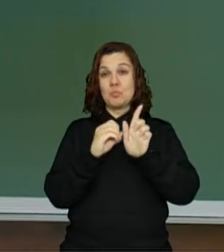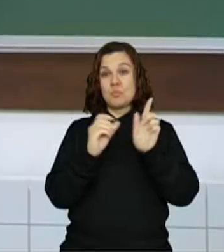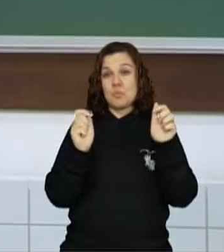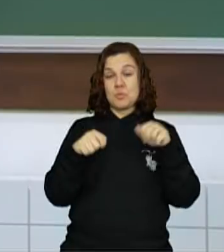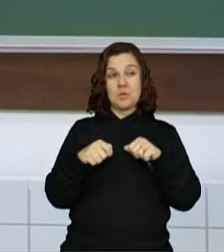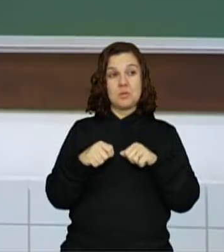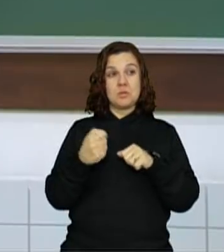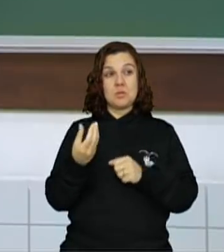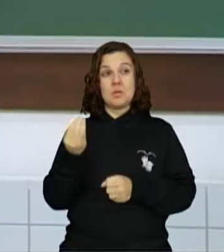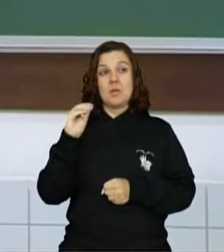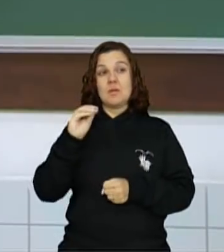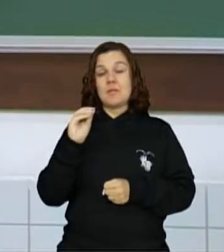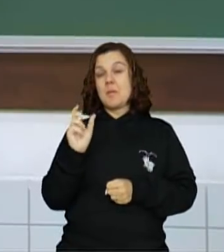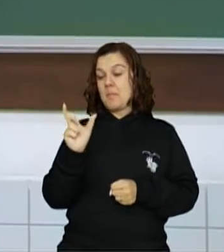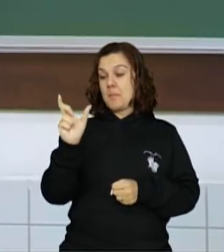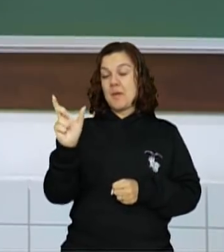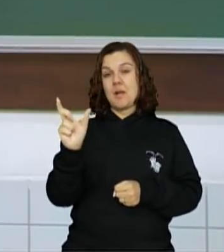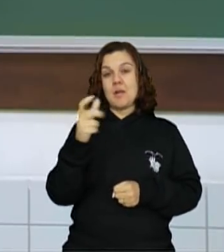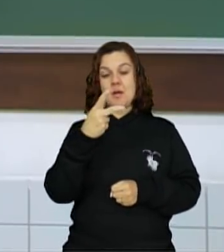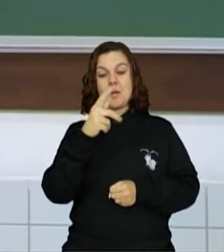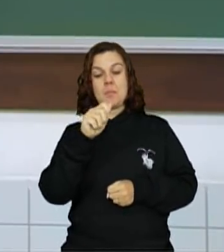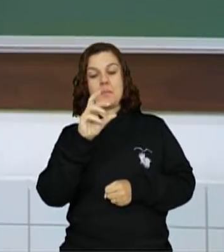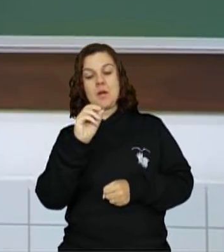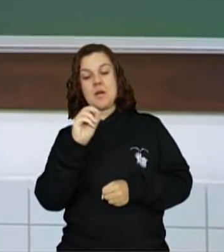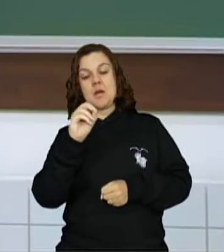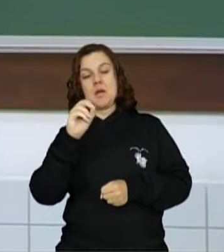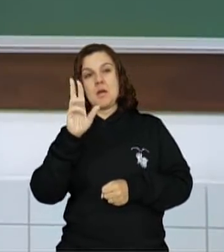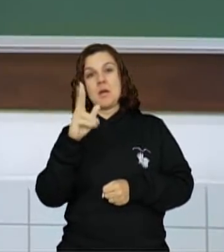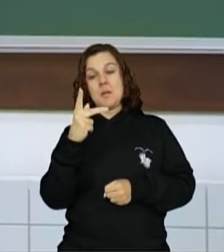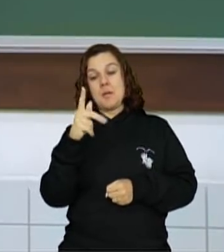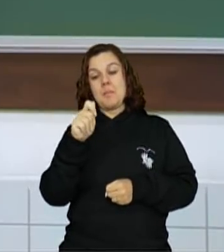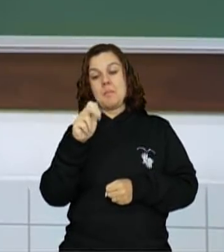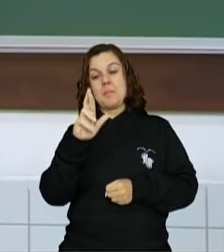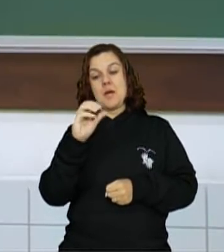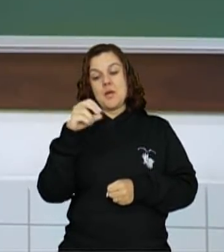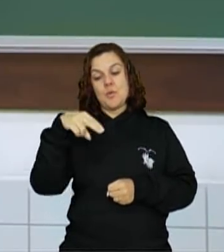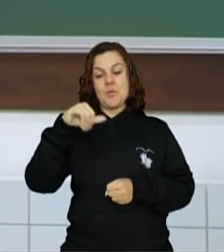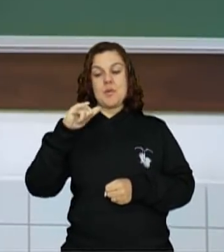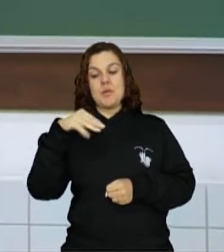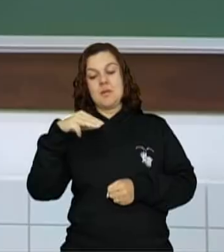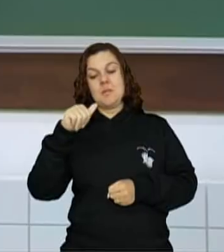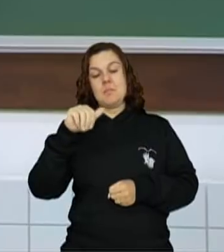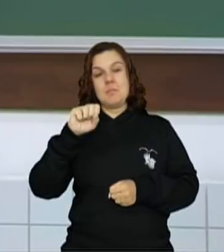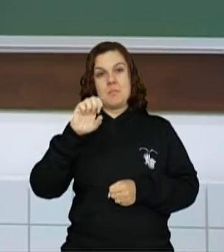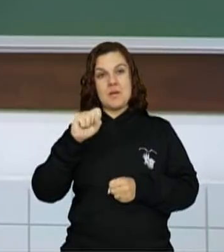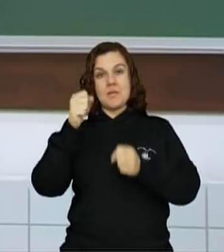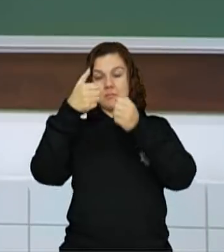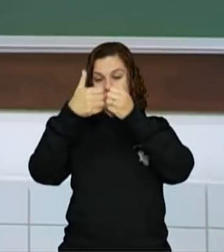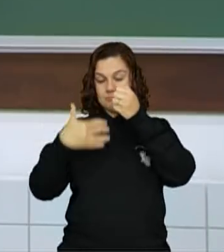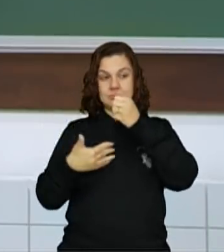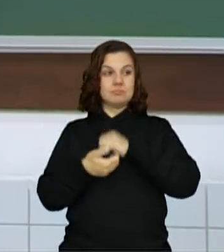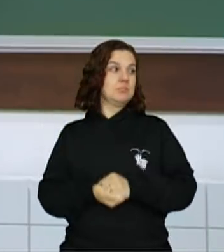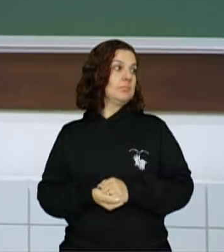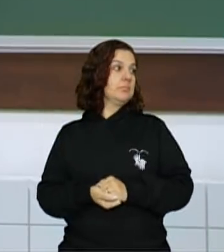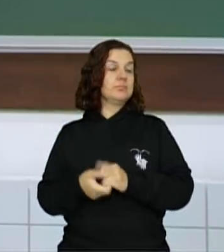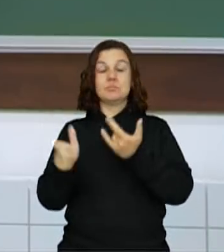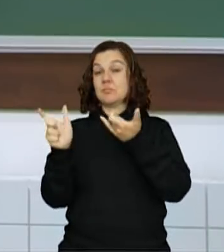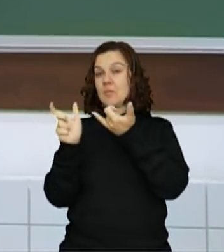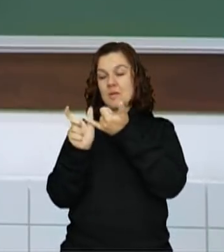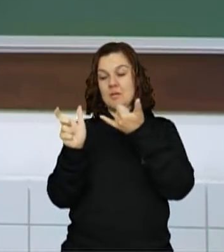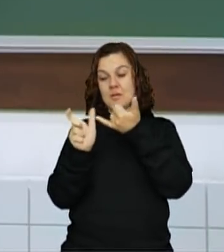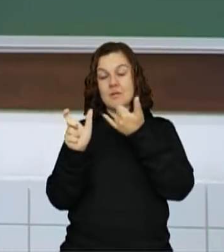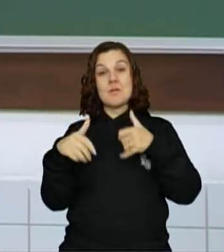como mesmo? Palavras parônimas ou parônimos, aí vai aparecer uma lista. Quando você